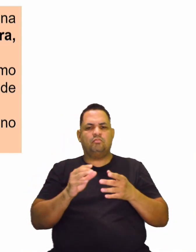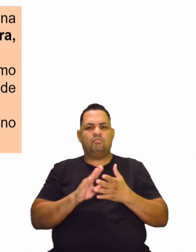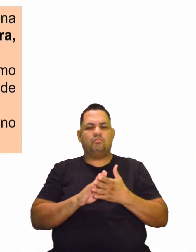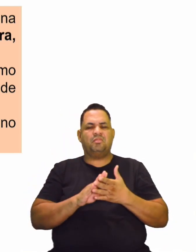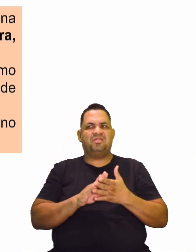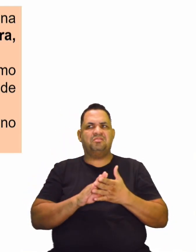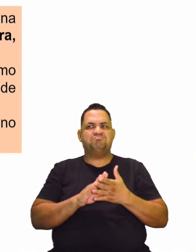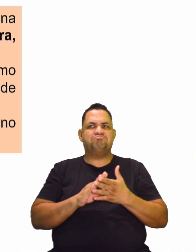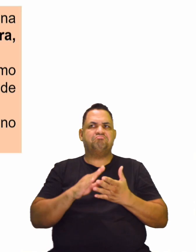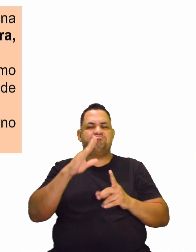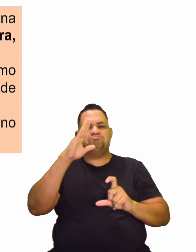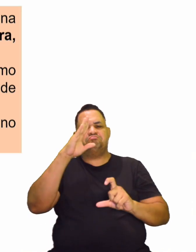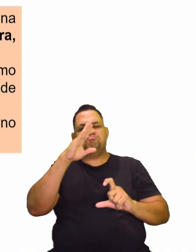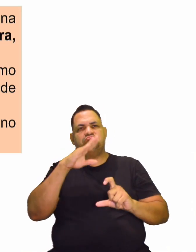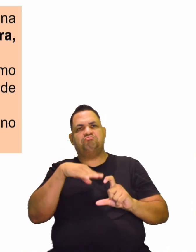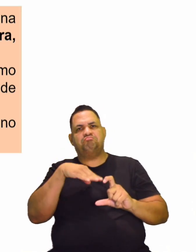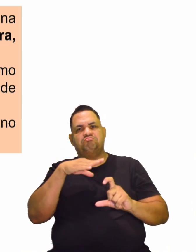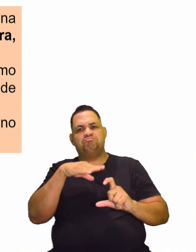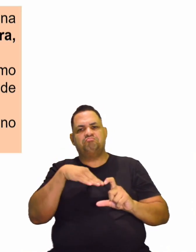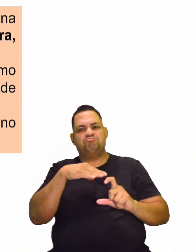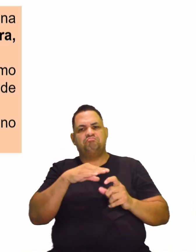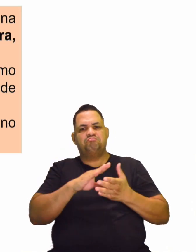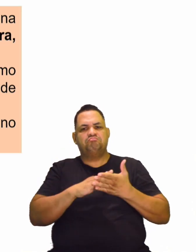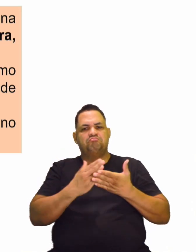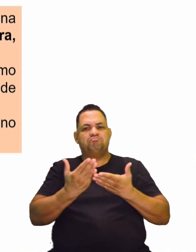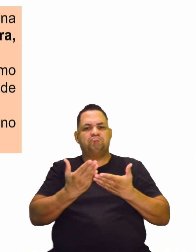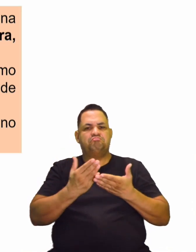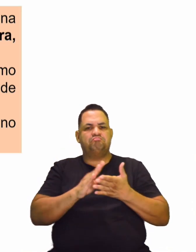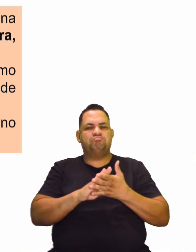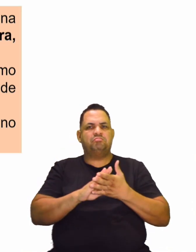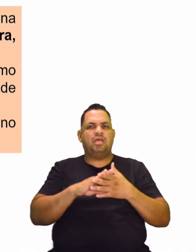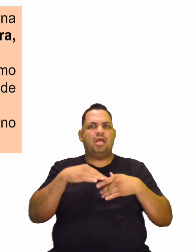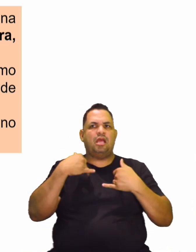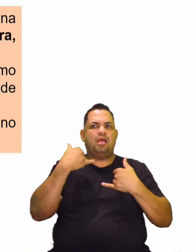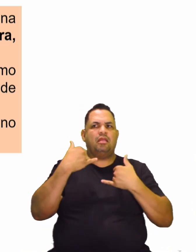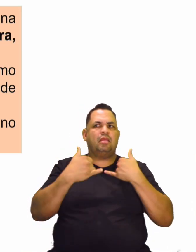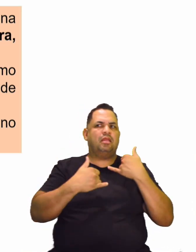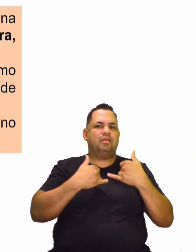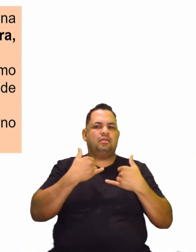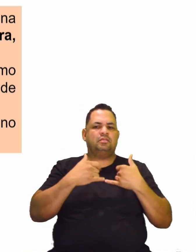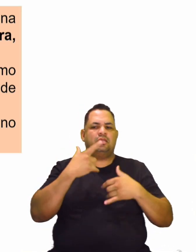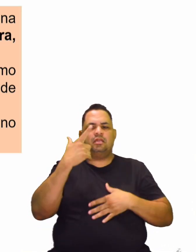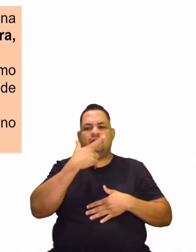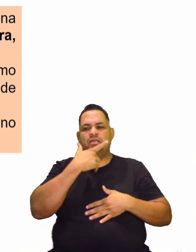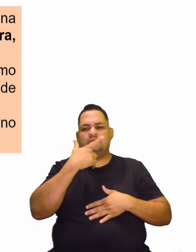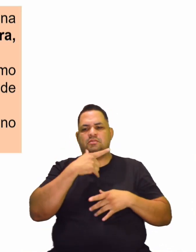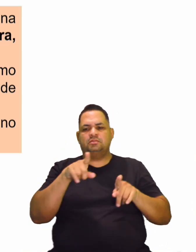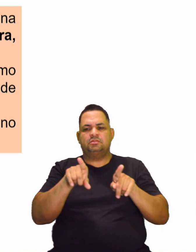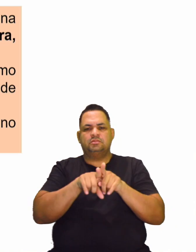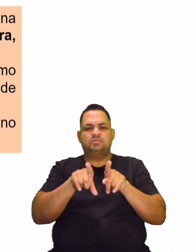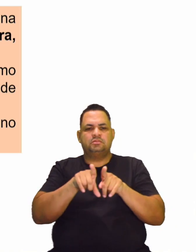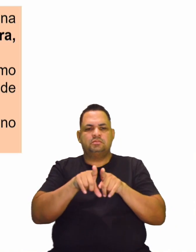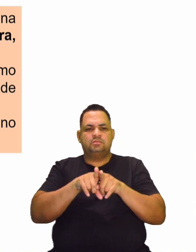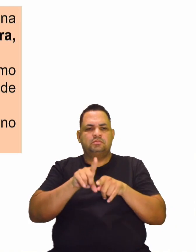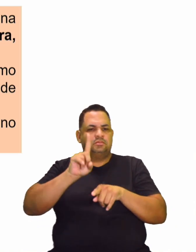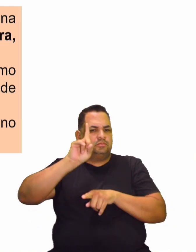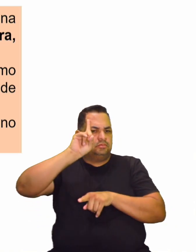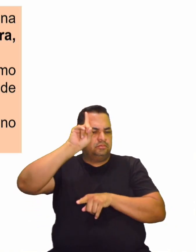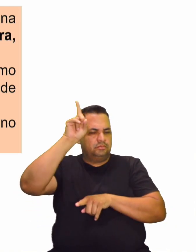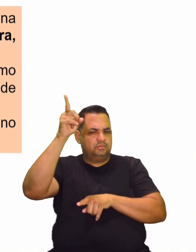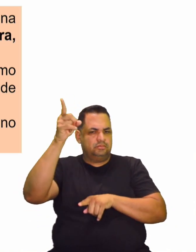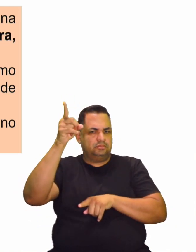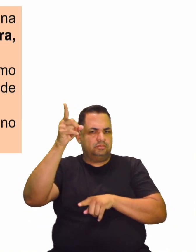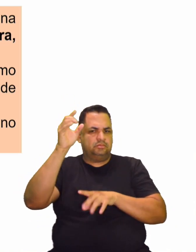seja mitos, seja tragédia, seja comédia, enfim. Então, os gregos também inventaram, podemos dizer